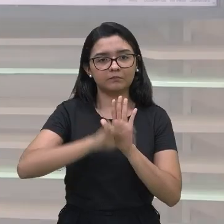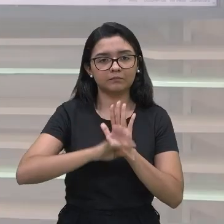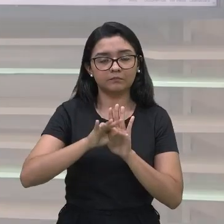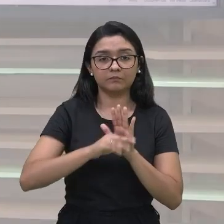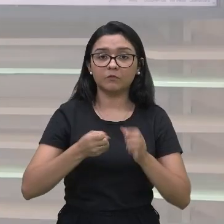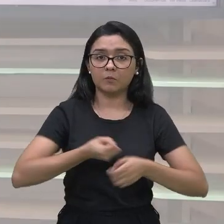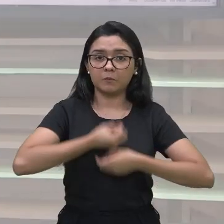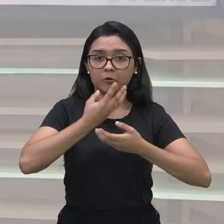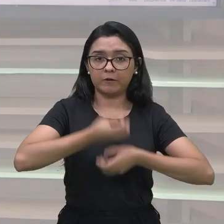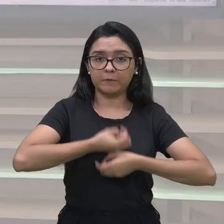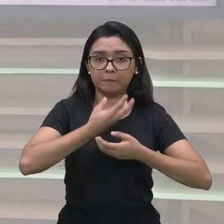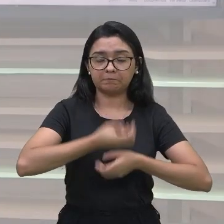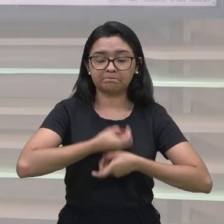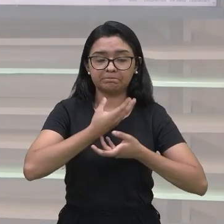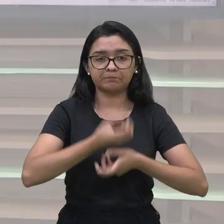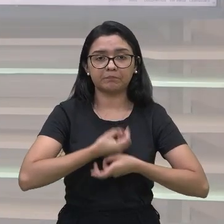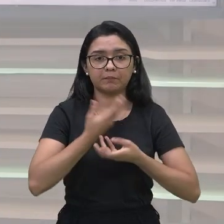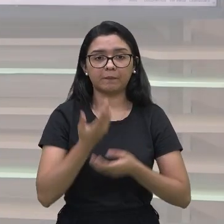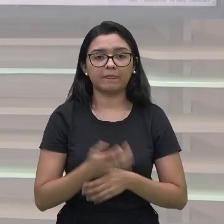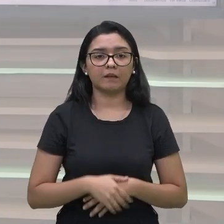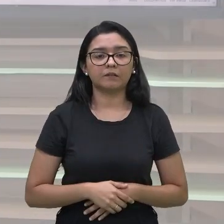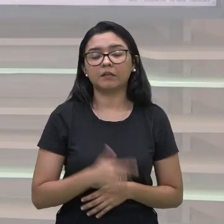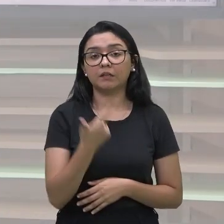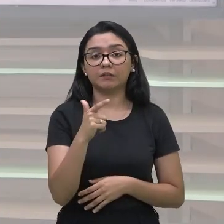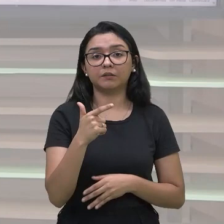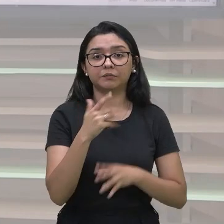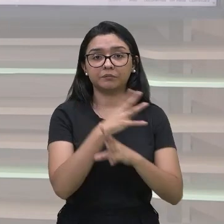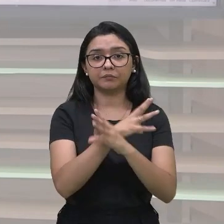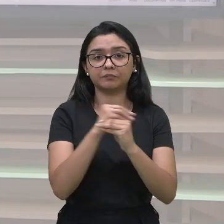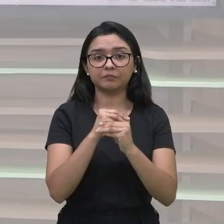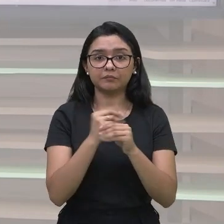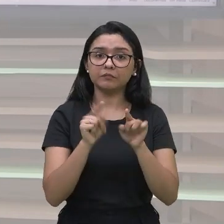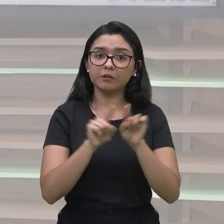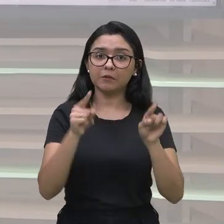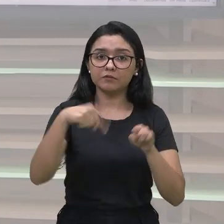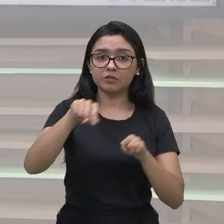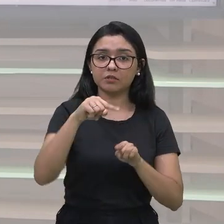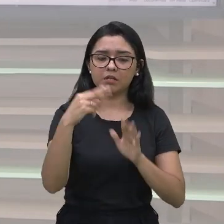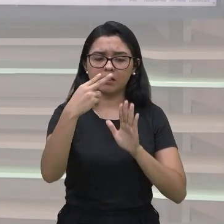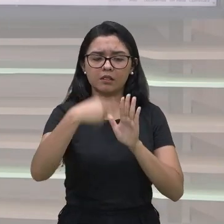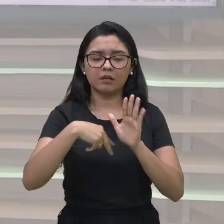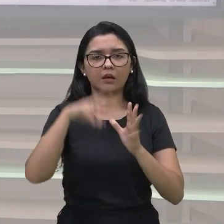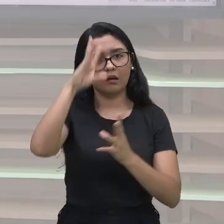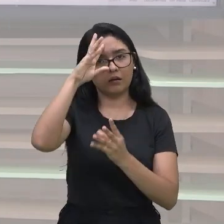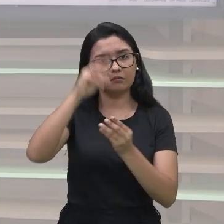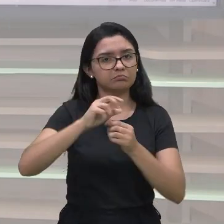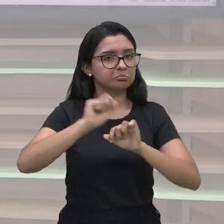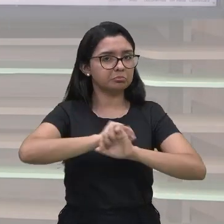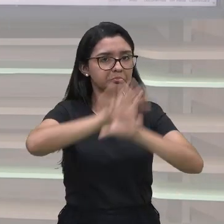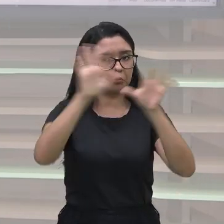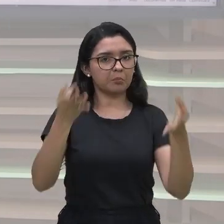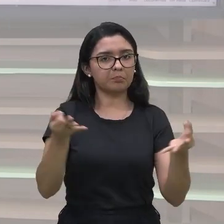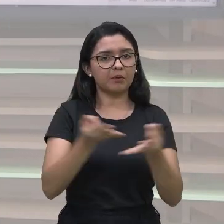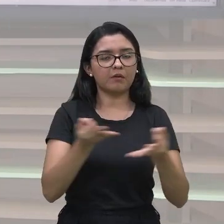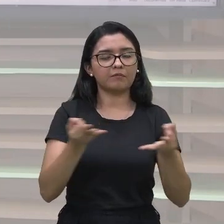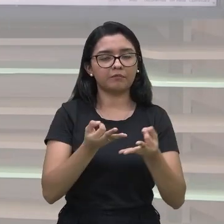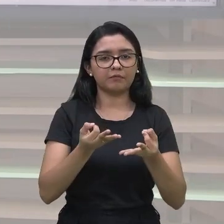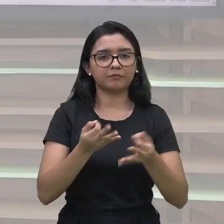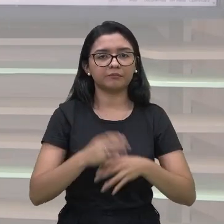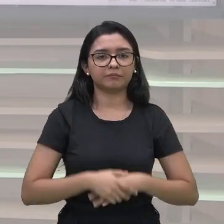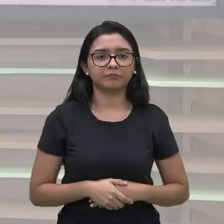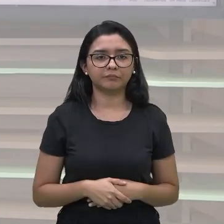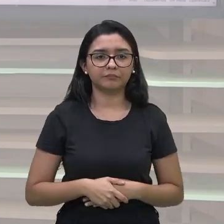poema, ele não indica conectivos ali, mas você consegue compreender perfeitamente o texto, a mensagem do